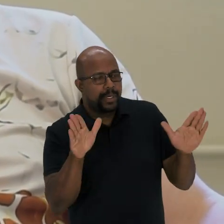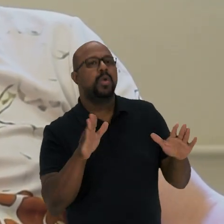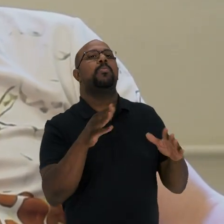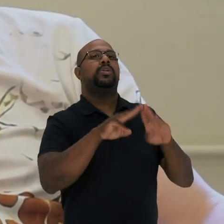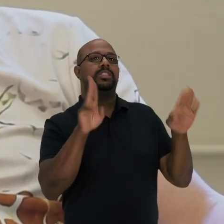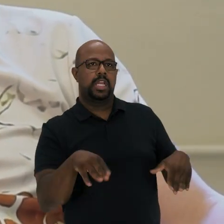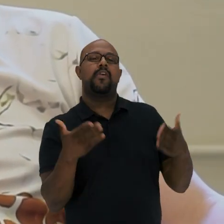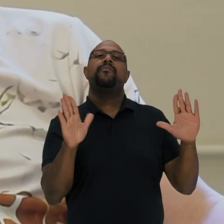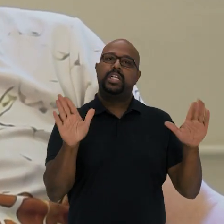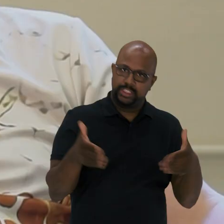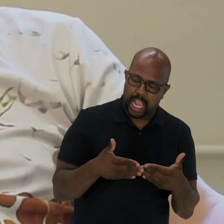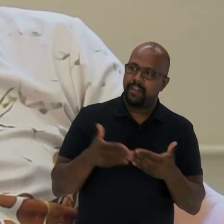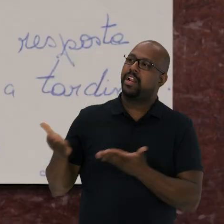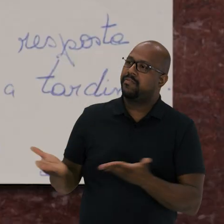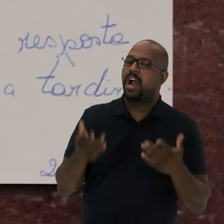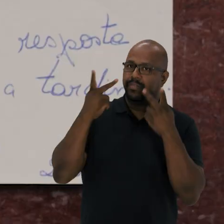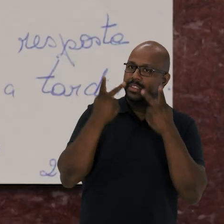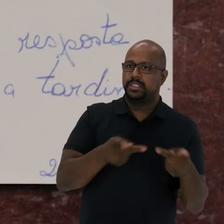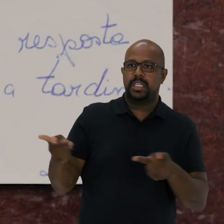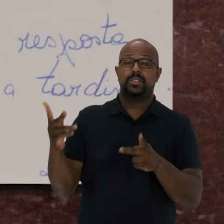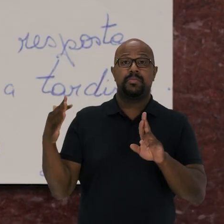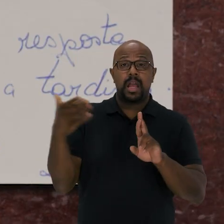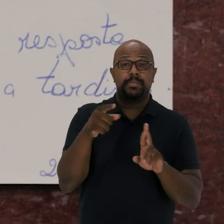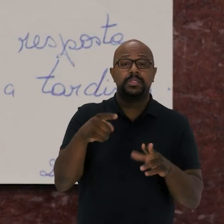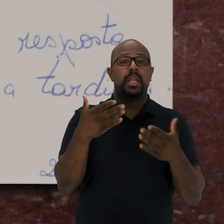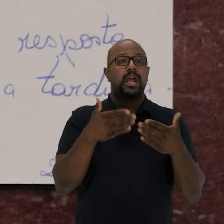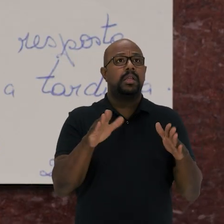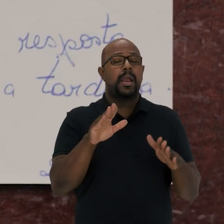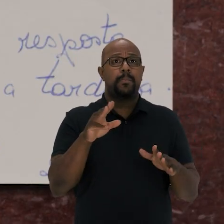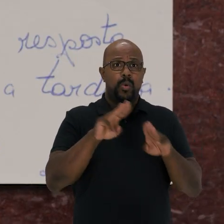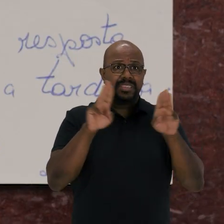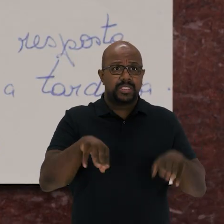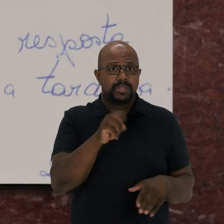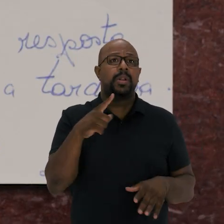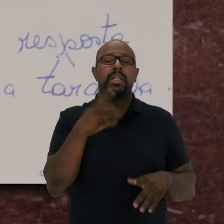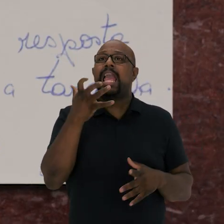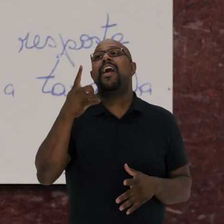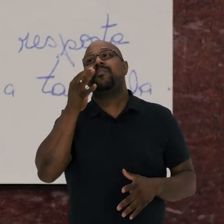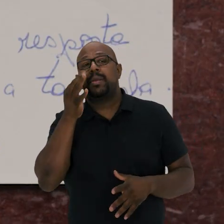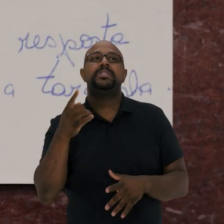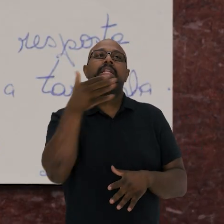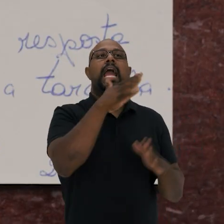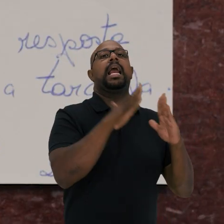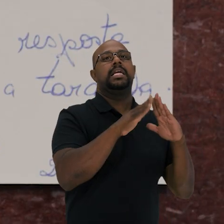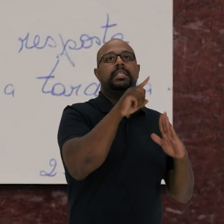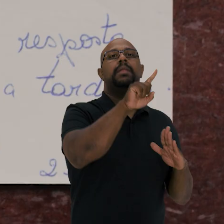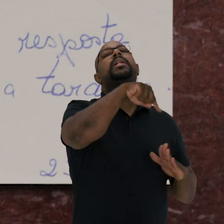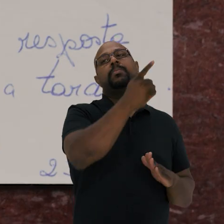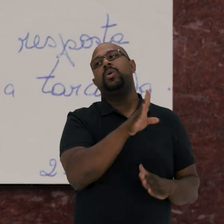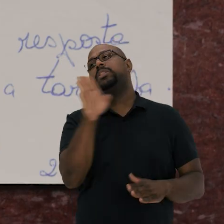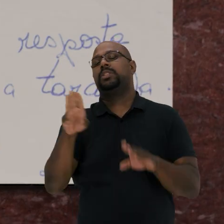ele fechava o museu, ele levava os visitantes. Como referência, precisava ver o Museu de São Pedro, tu tinha que ir na casa do Valtteri para depois tu ir no